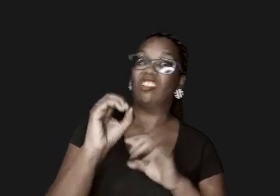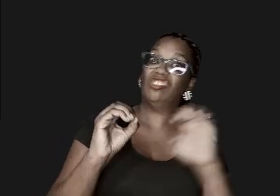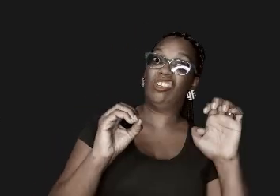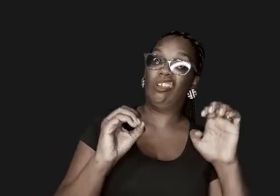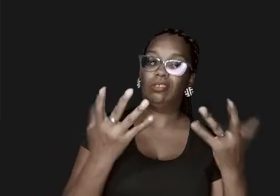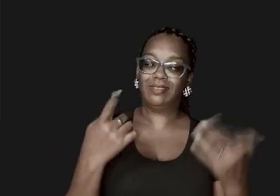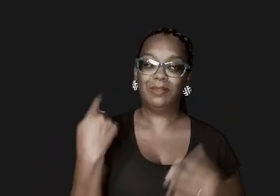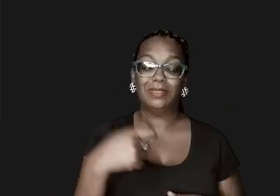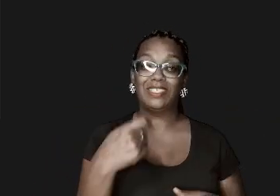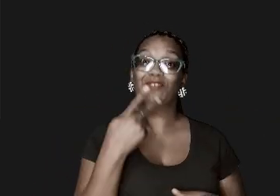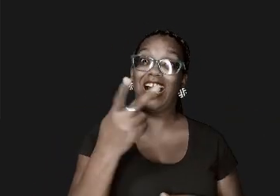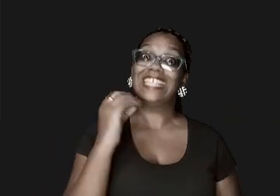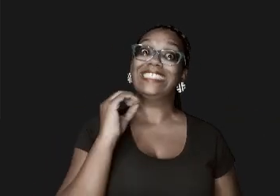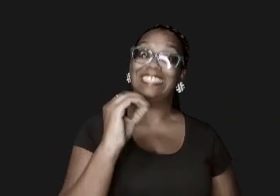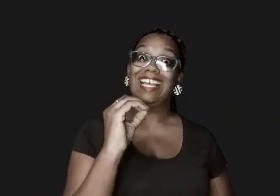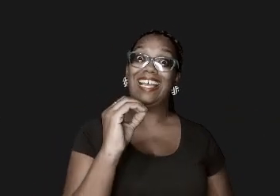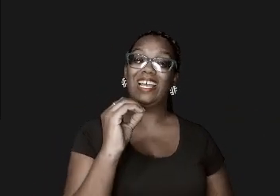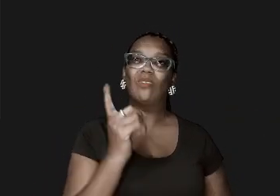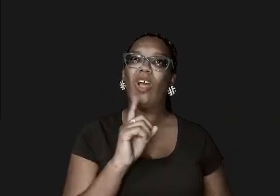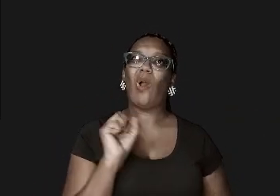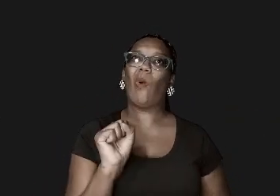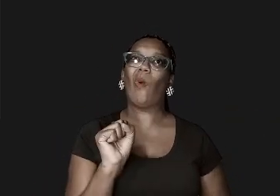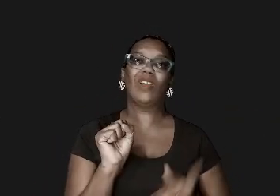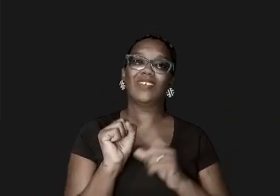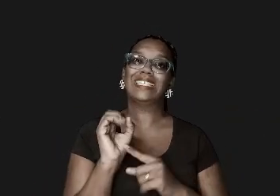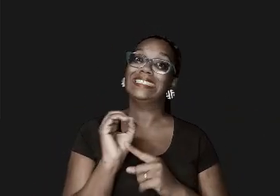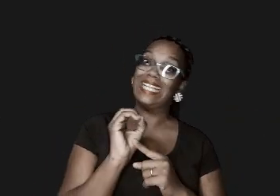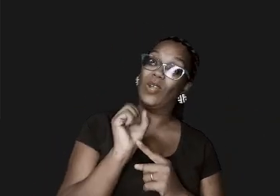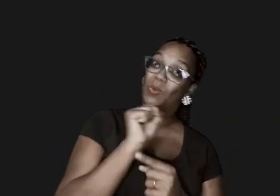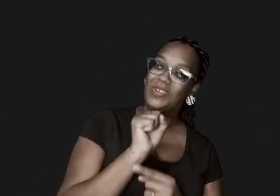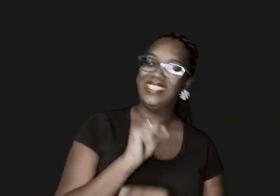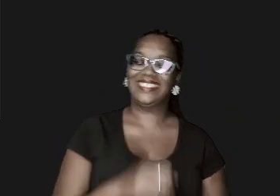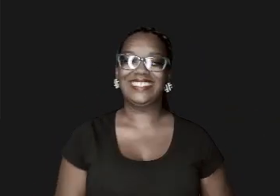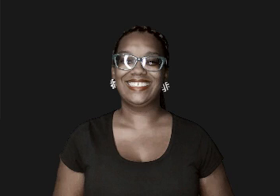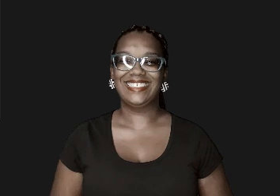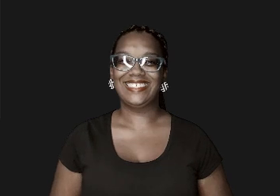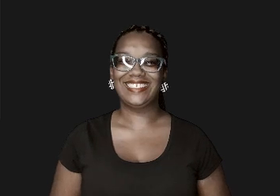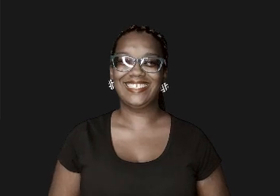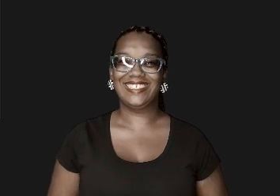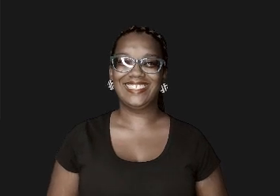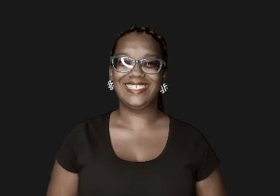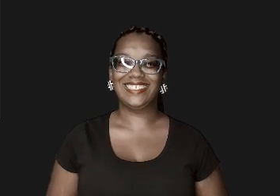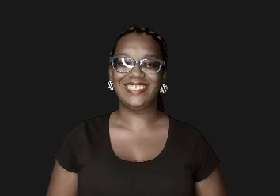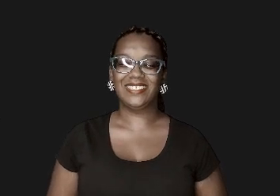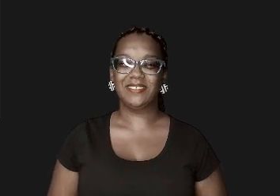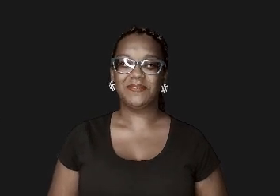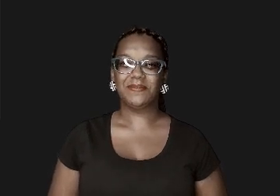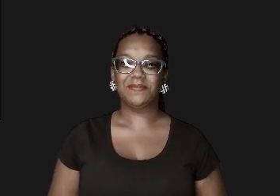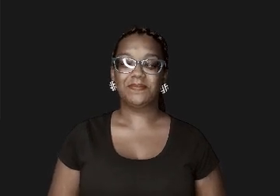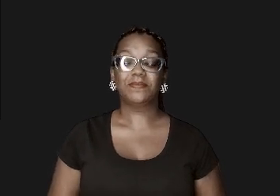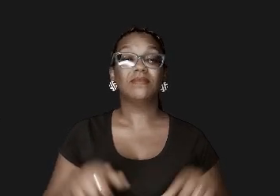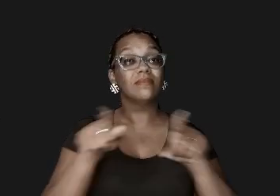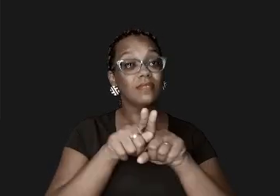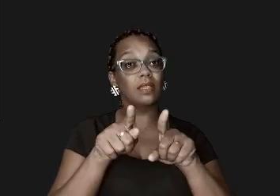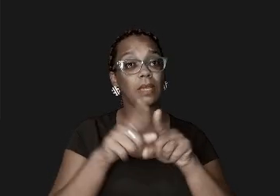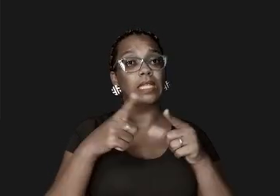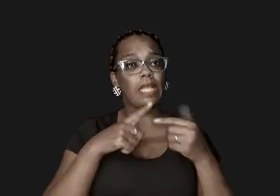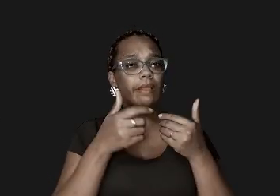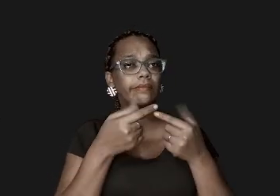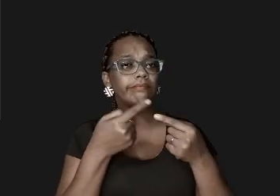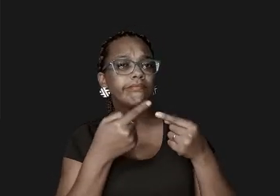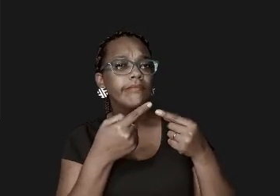08 a gente fala zero também mesmo sendo zero à esquerda era importante falar que era zero então